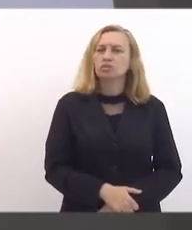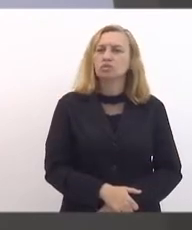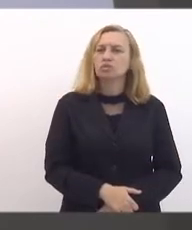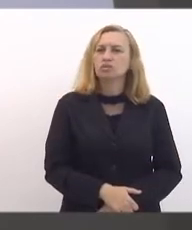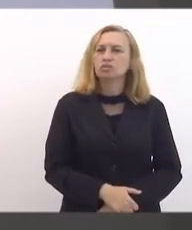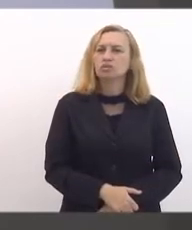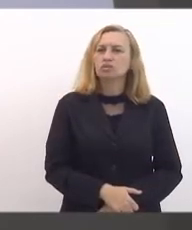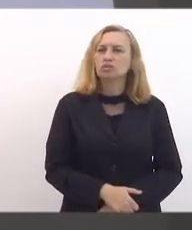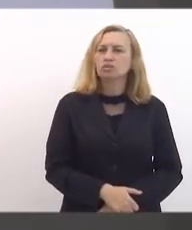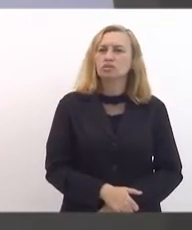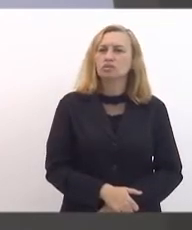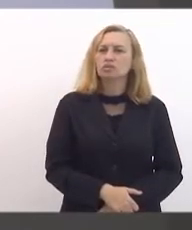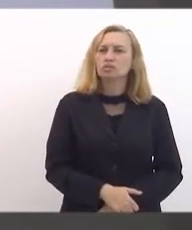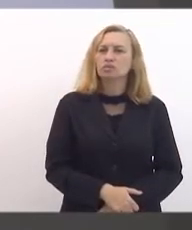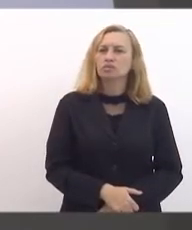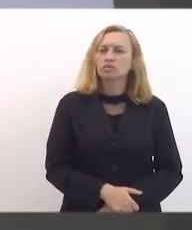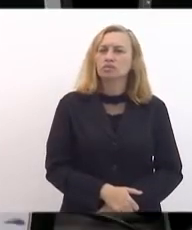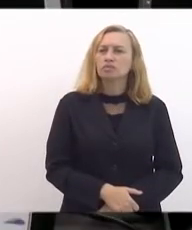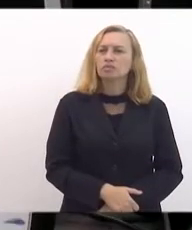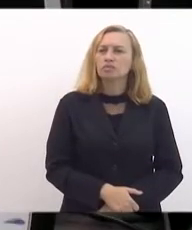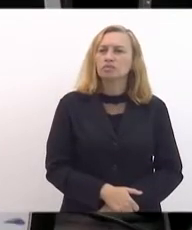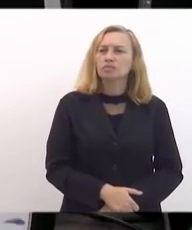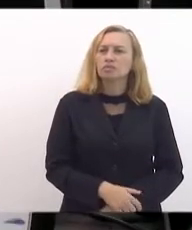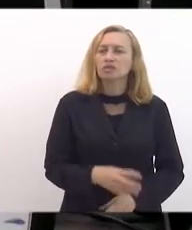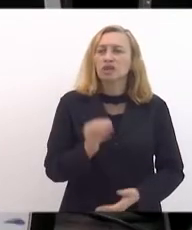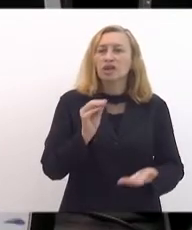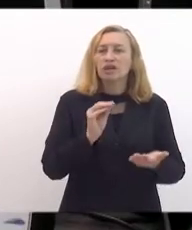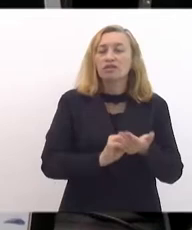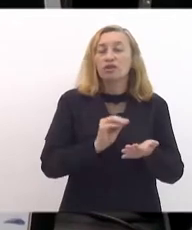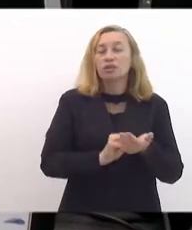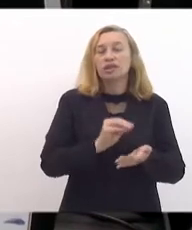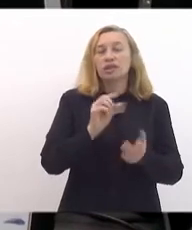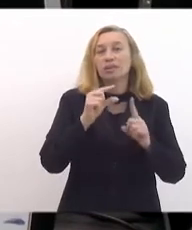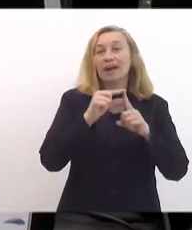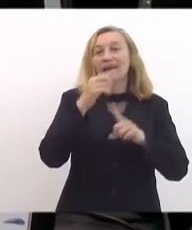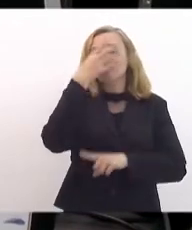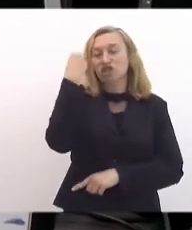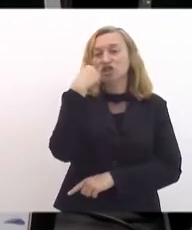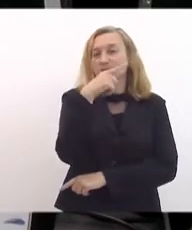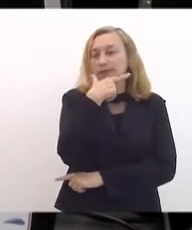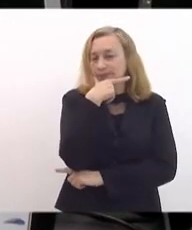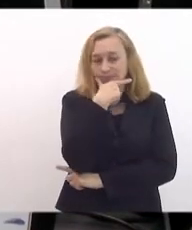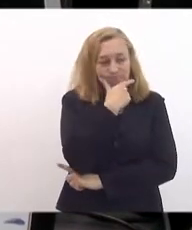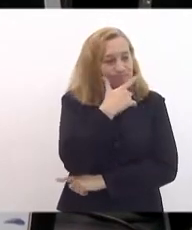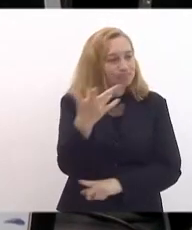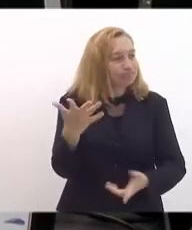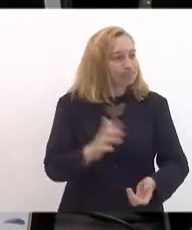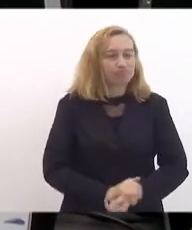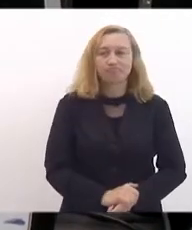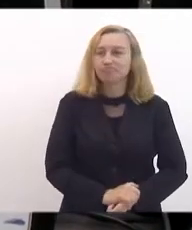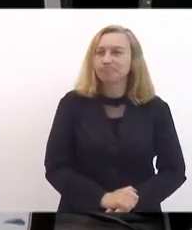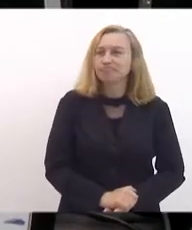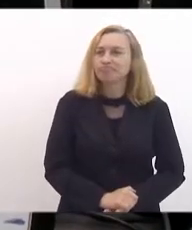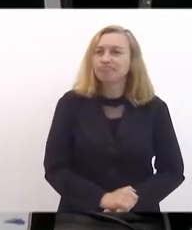Só tá faltando aqui a palavra Du não do